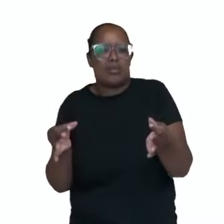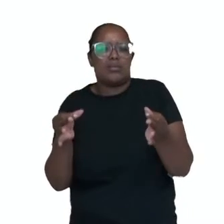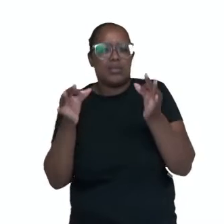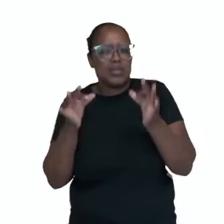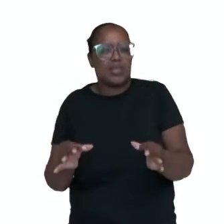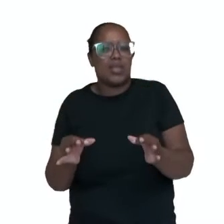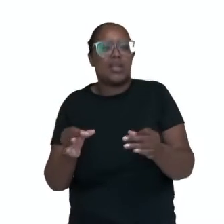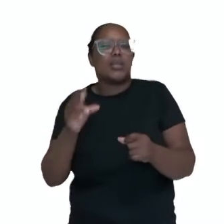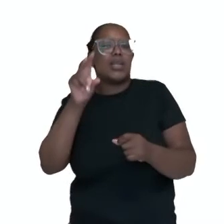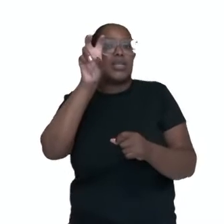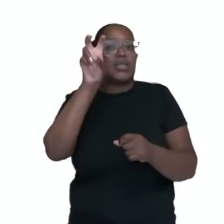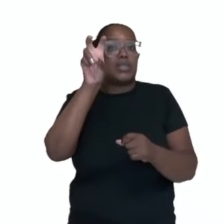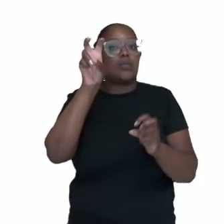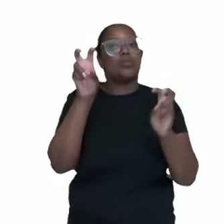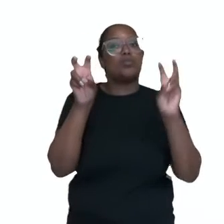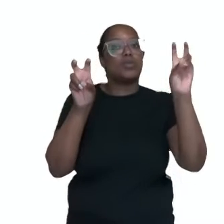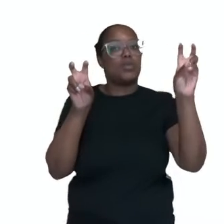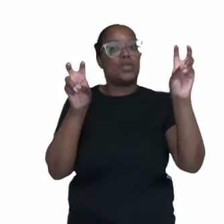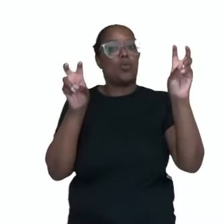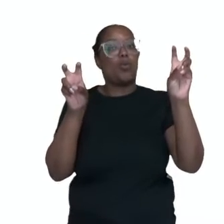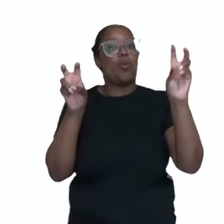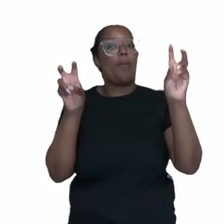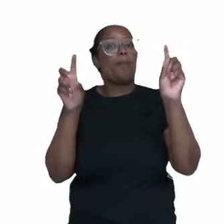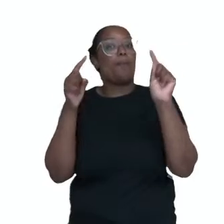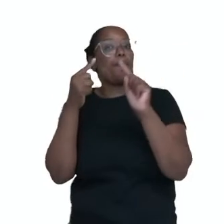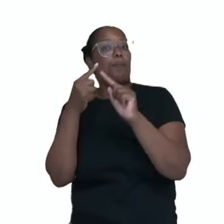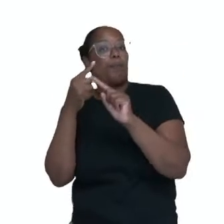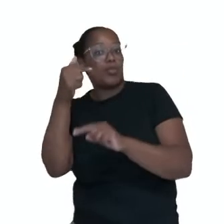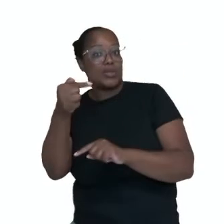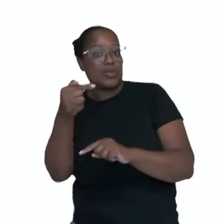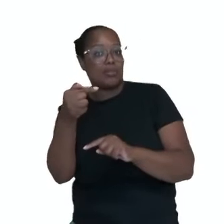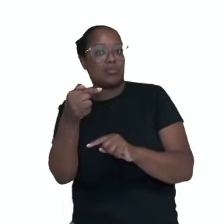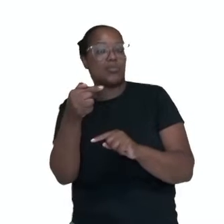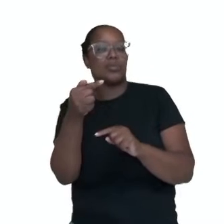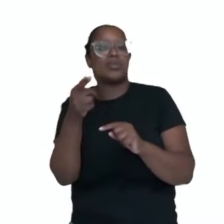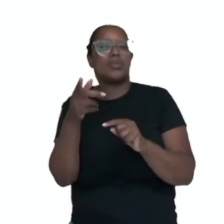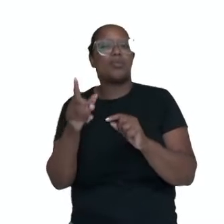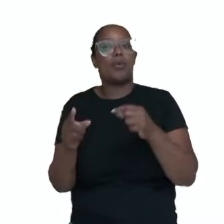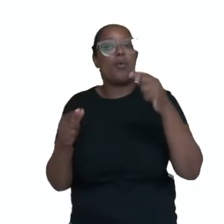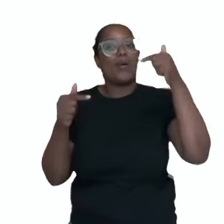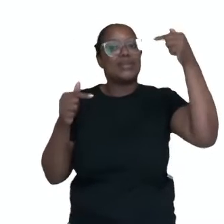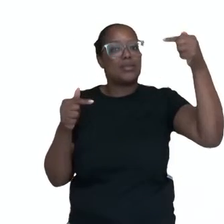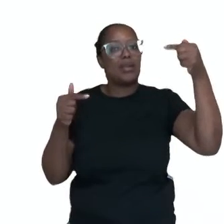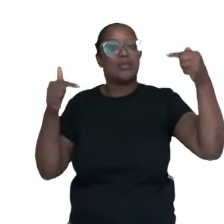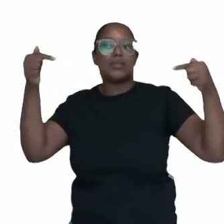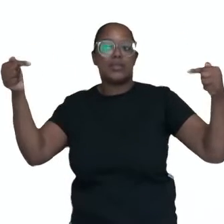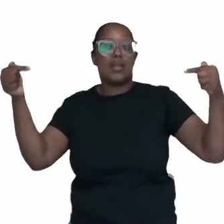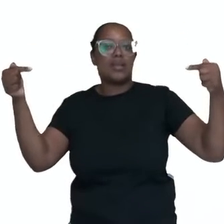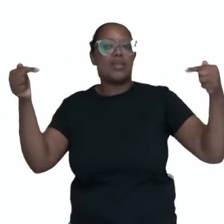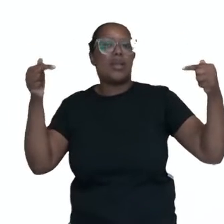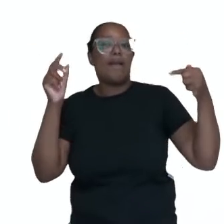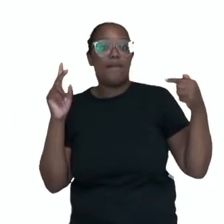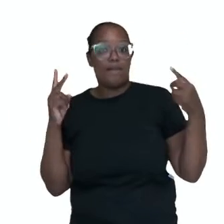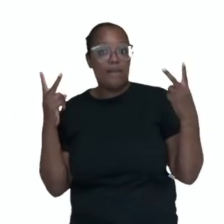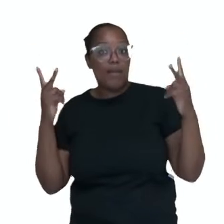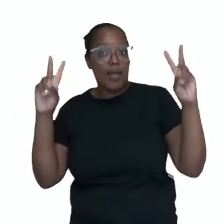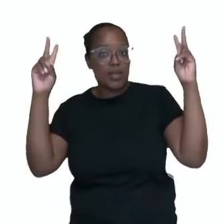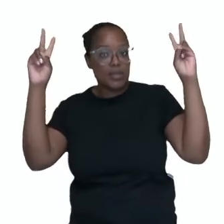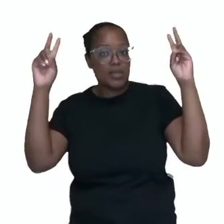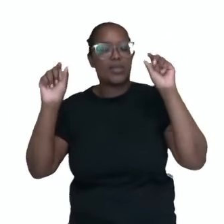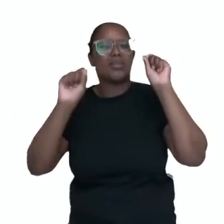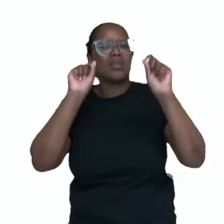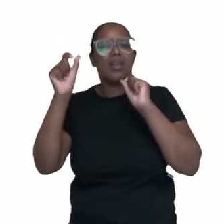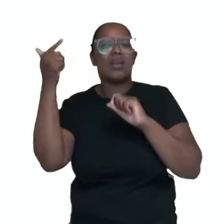de 5 sets e os internacionais com 7 sets. Vence a partida o jogador